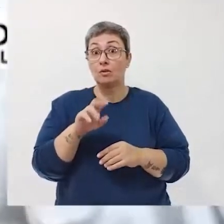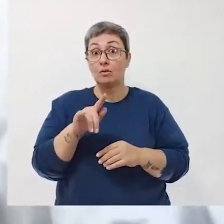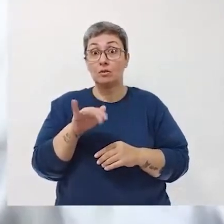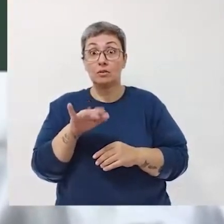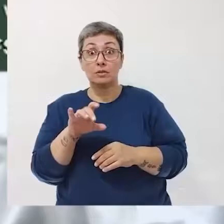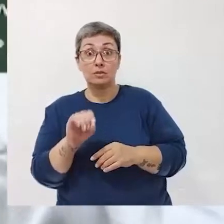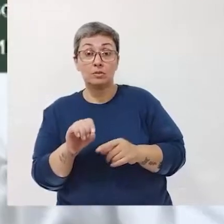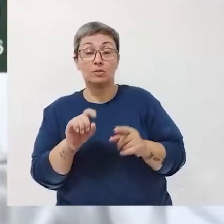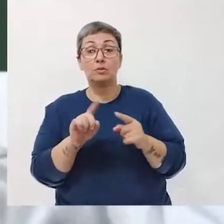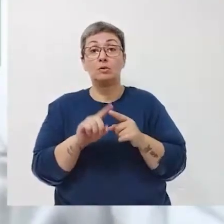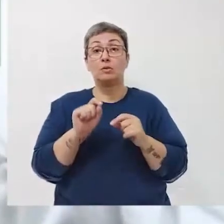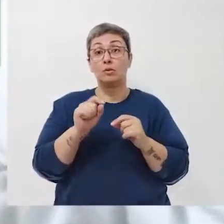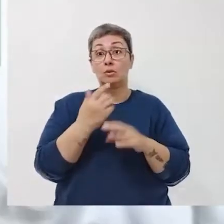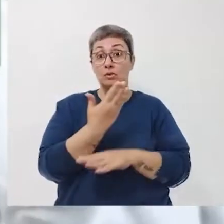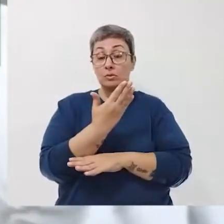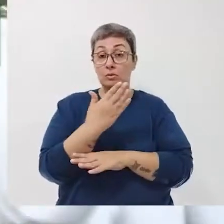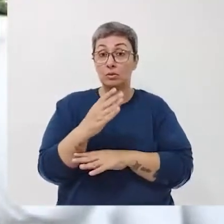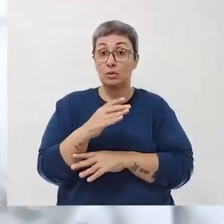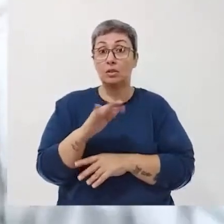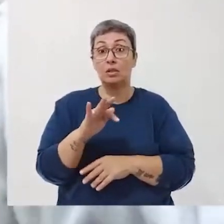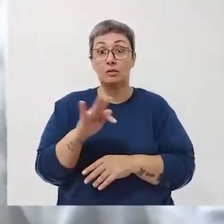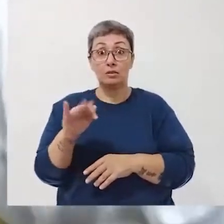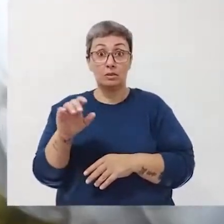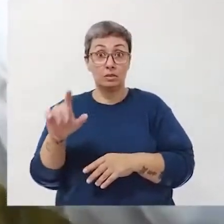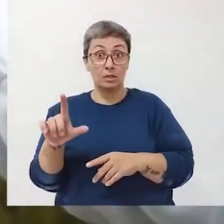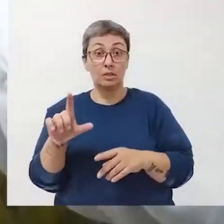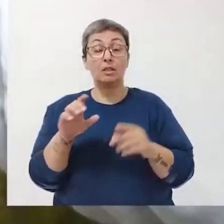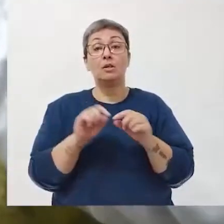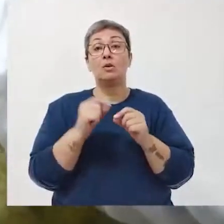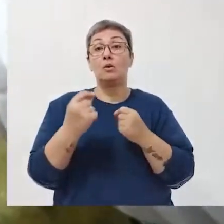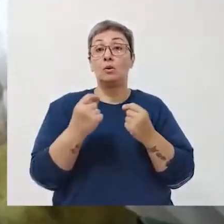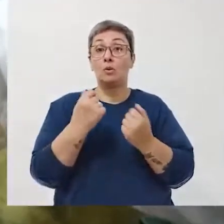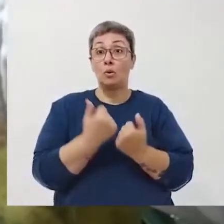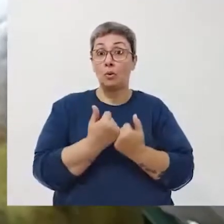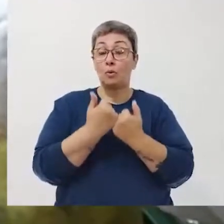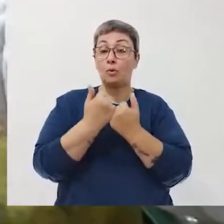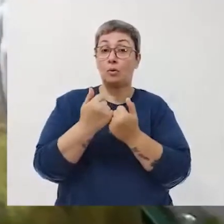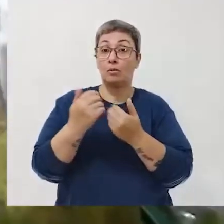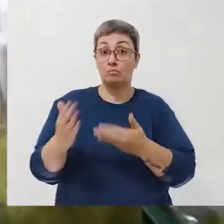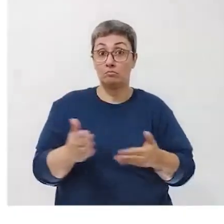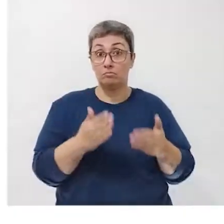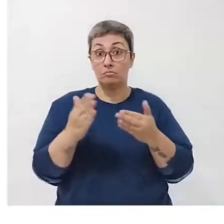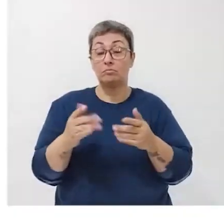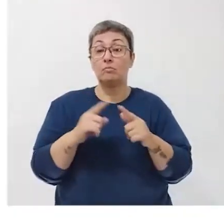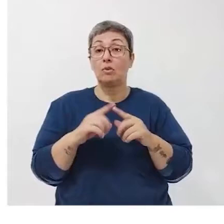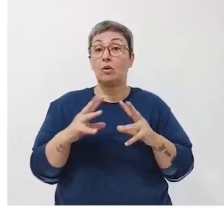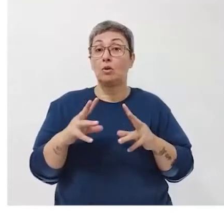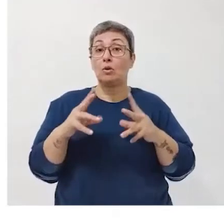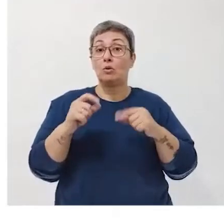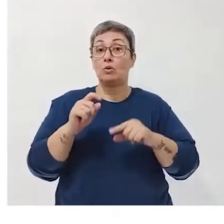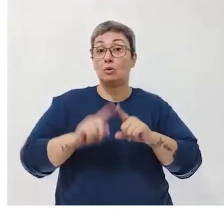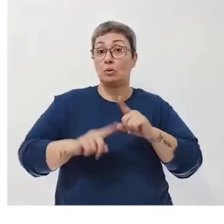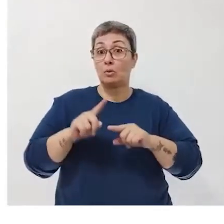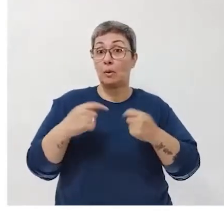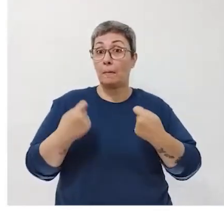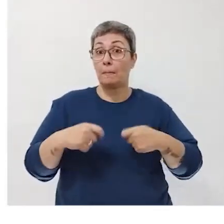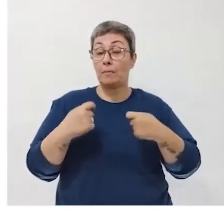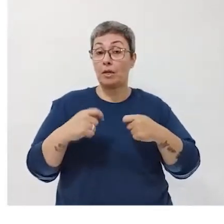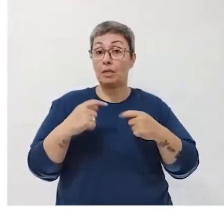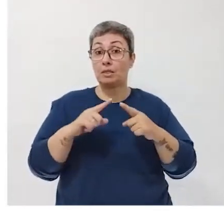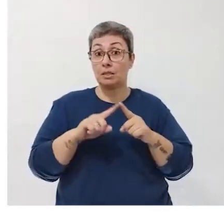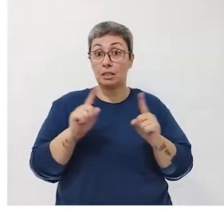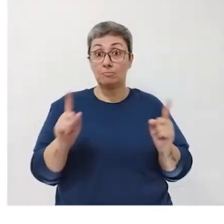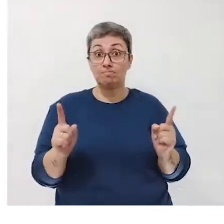IBD, ou de manejo florestal, como o FSC, que indicam formas sustentáveis de produção. Nem todo produto que precisamos tem